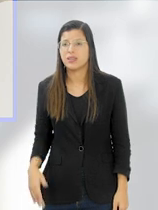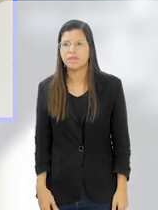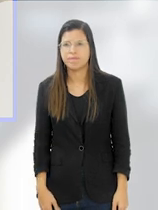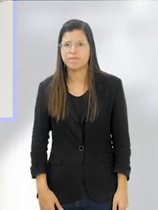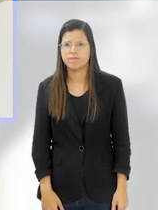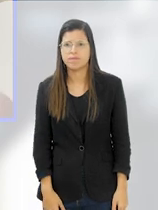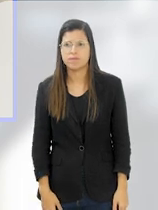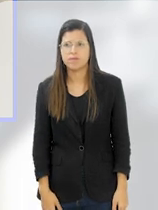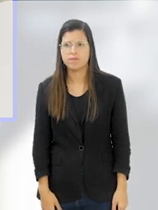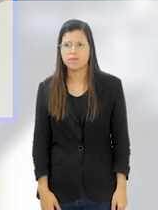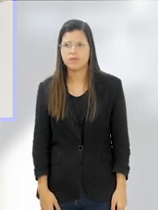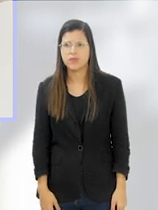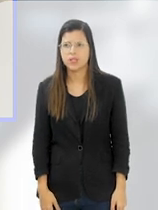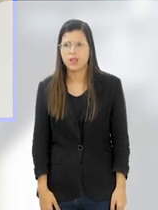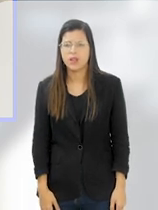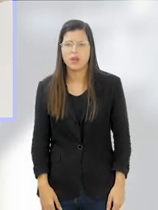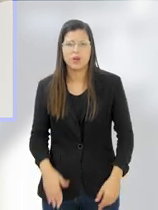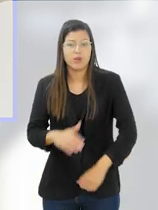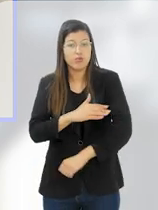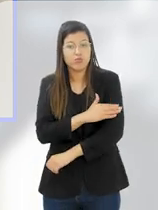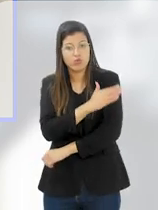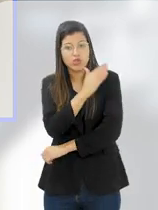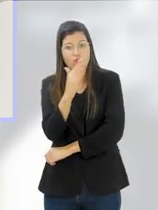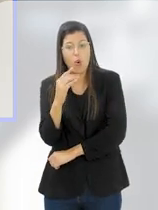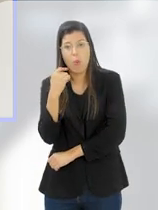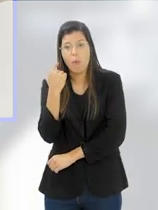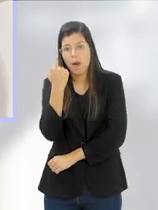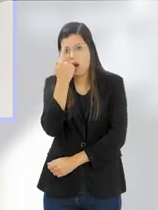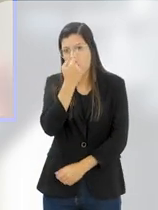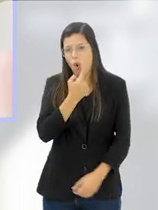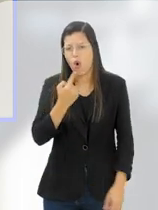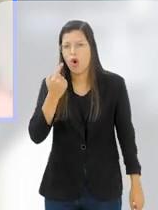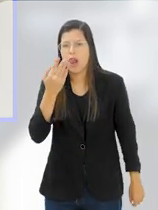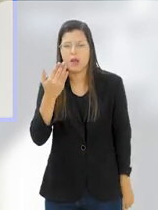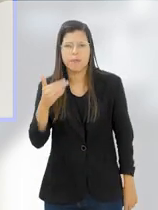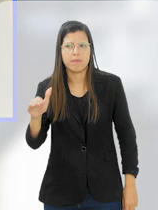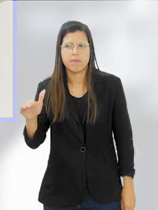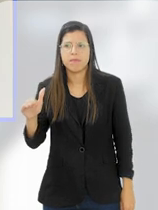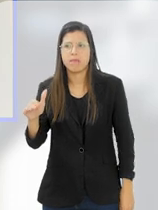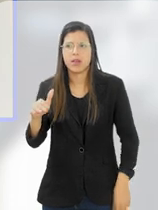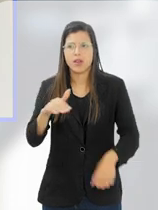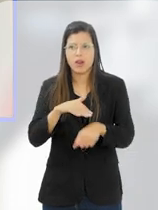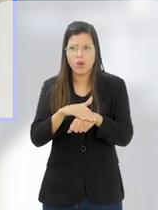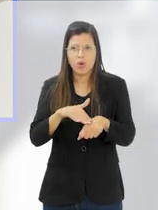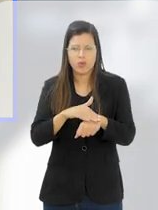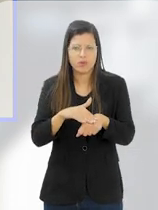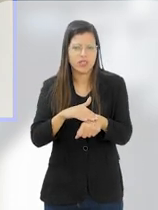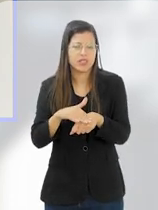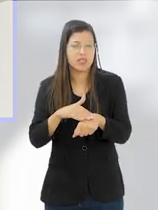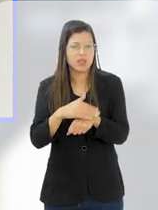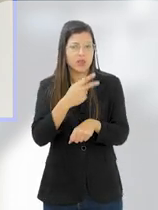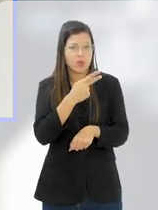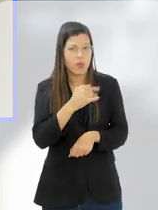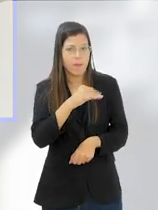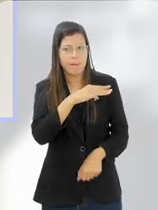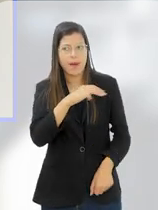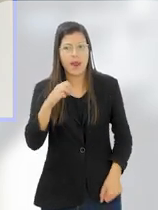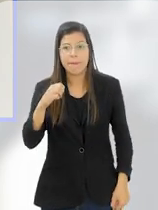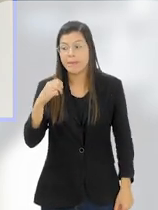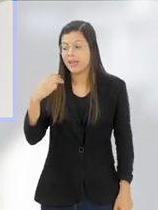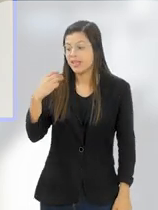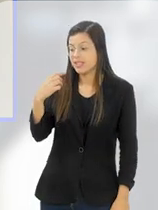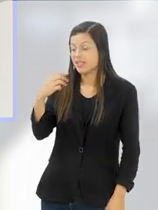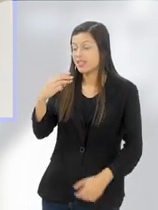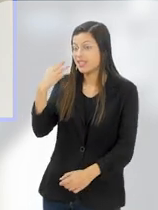passa ao longo do seu dia, 1 hora e meia, sei lá, 1 hora conversando com seus pais, quando muito, ela